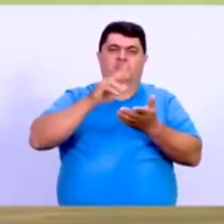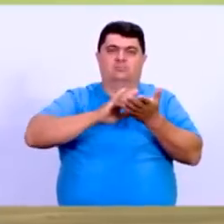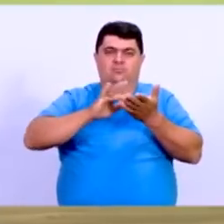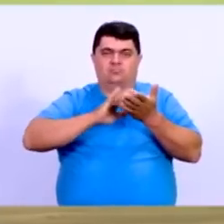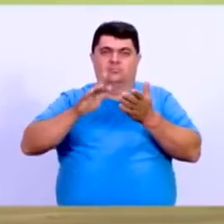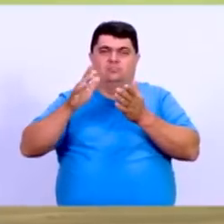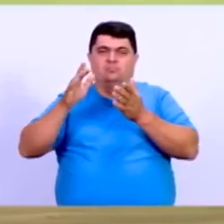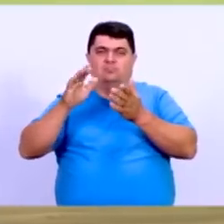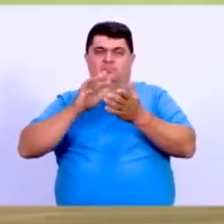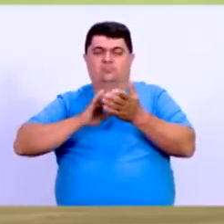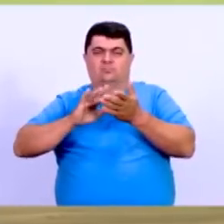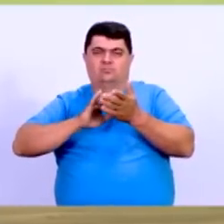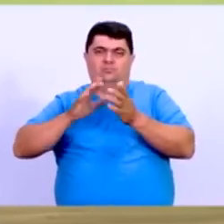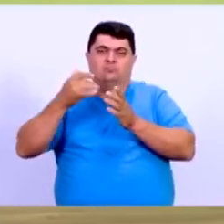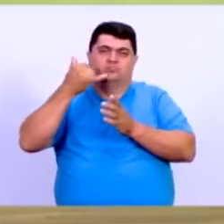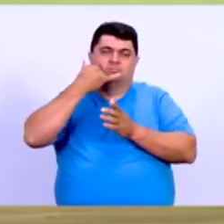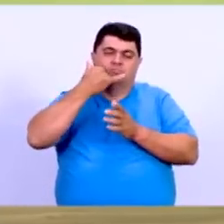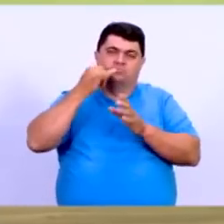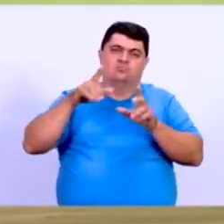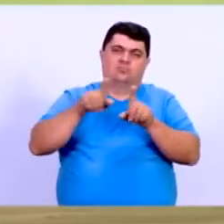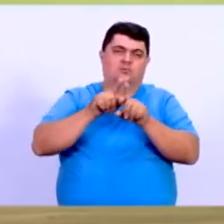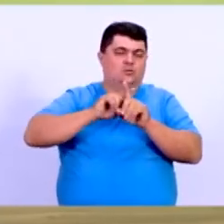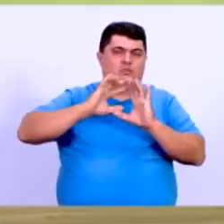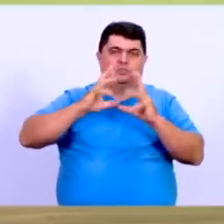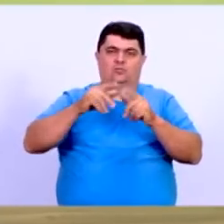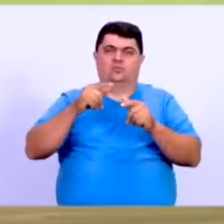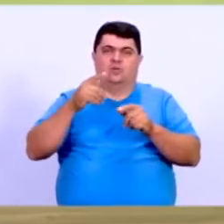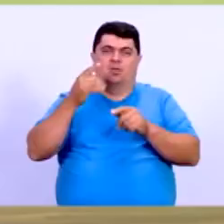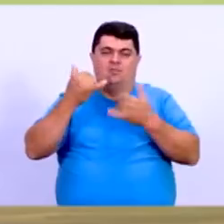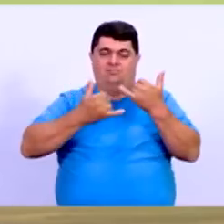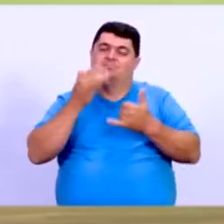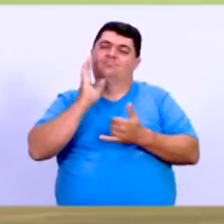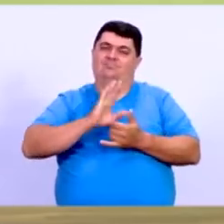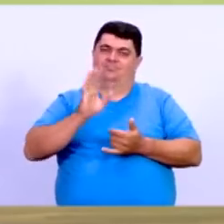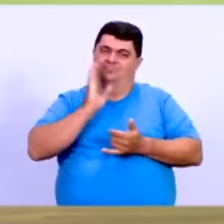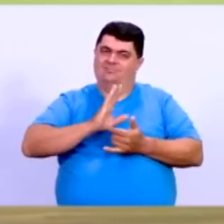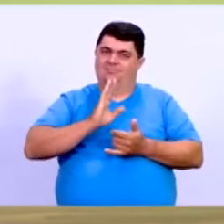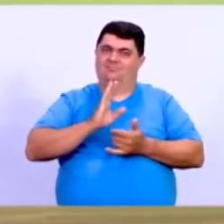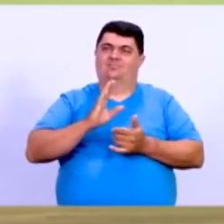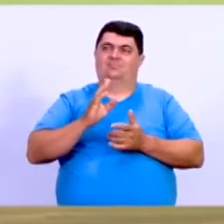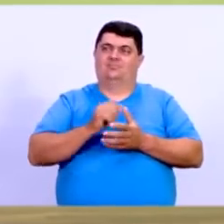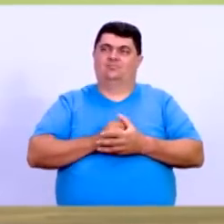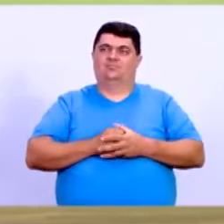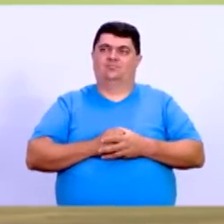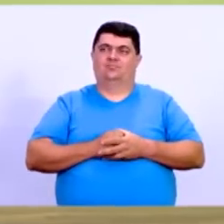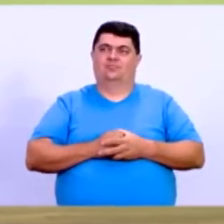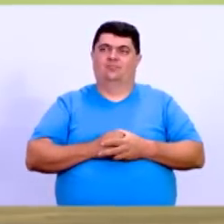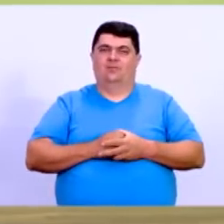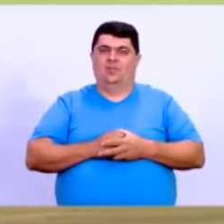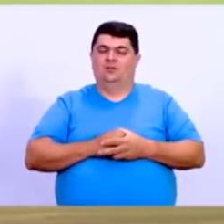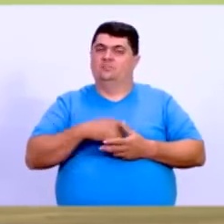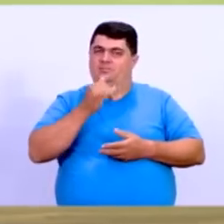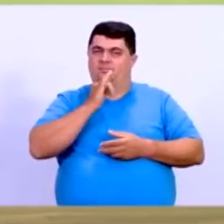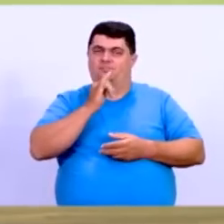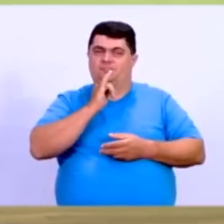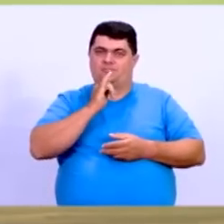nos tablets e assim por diante. Mas é uma brincadeira bem bacana de trabalhar. Esse exemplo